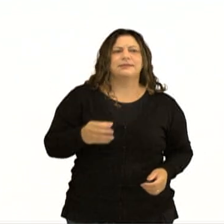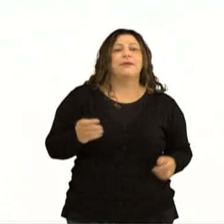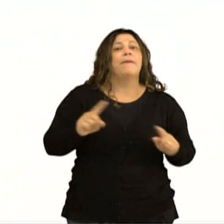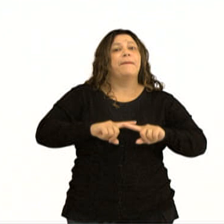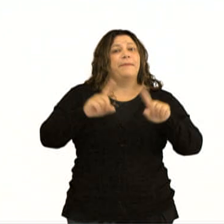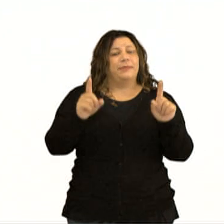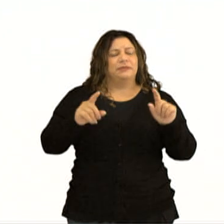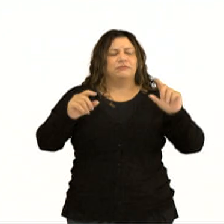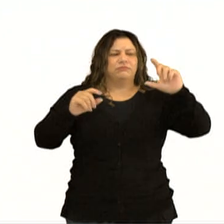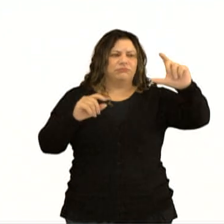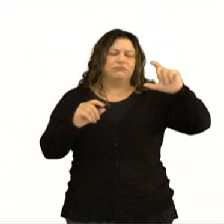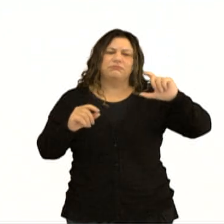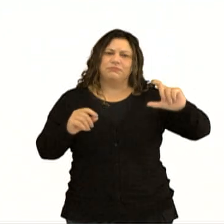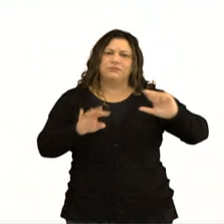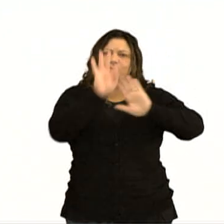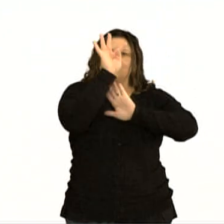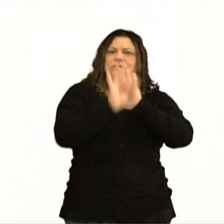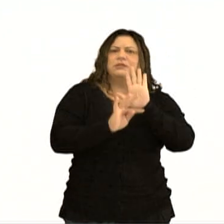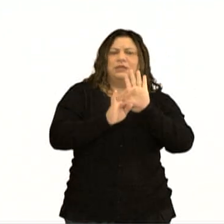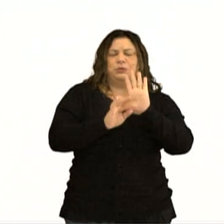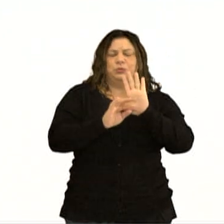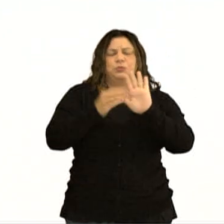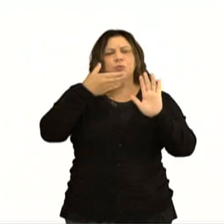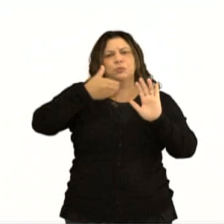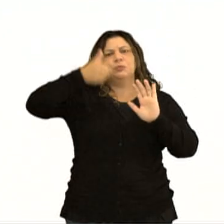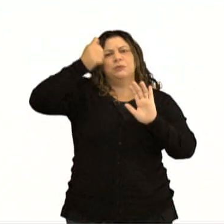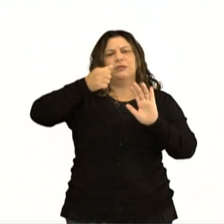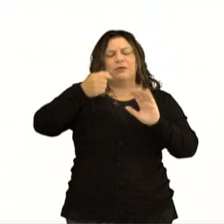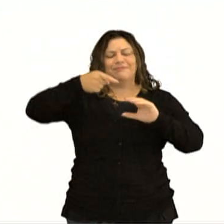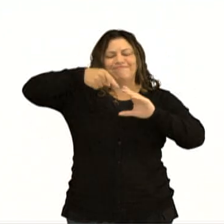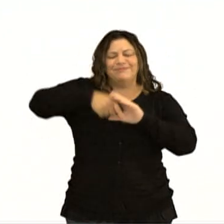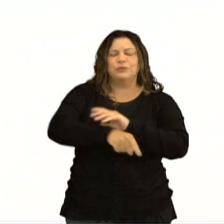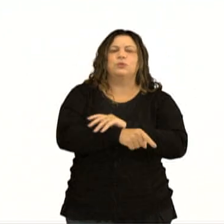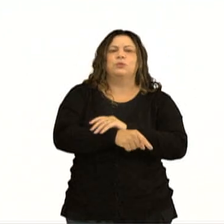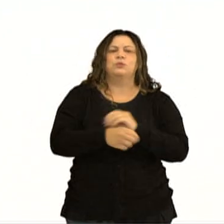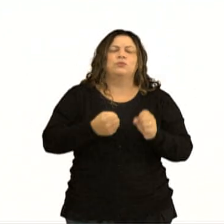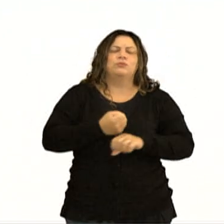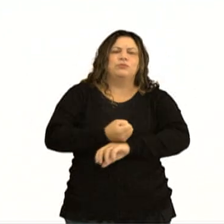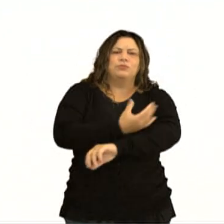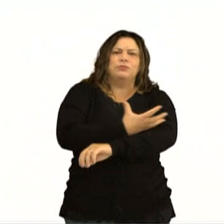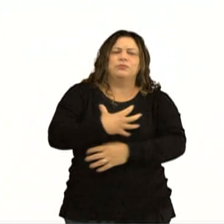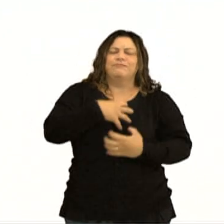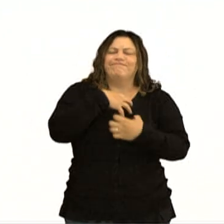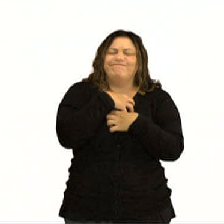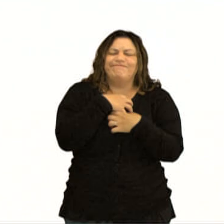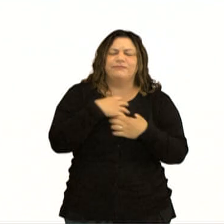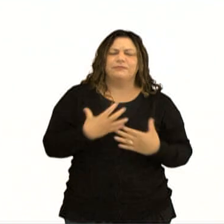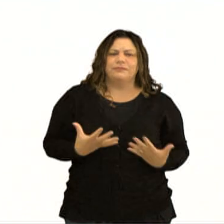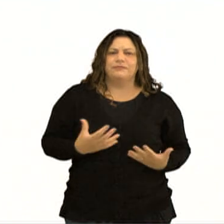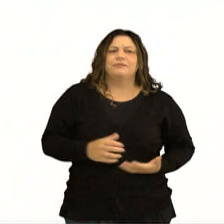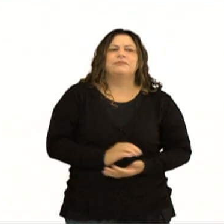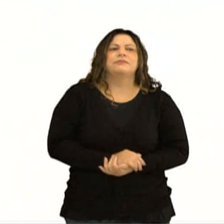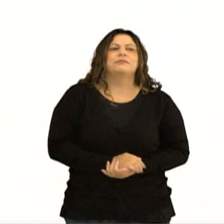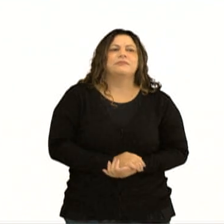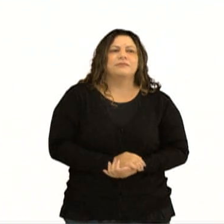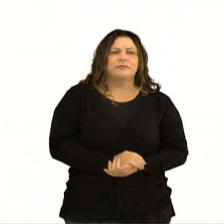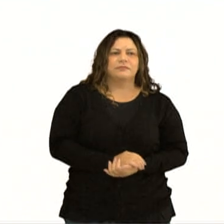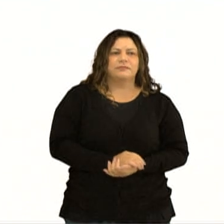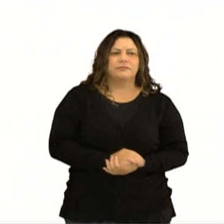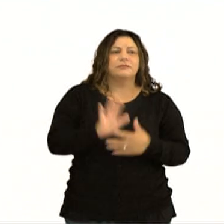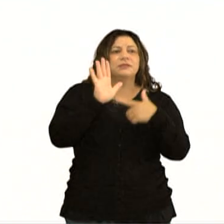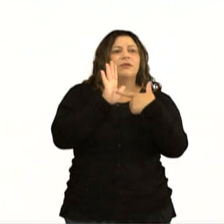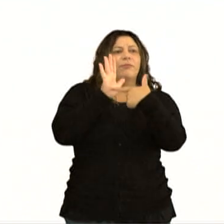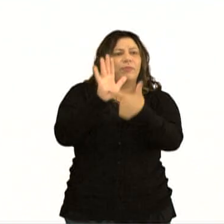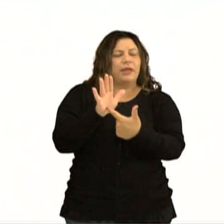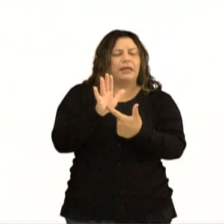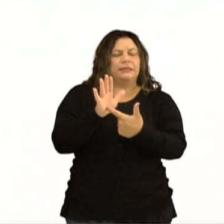texto mais rico, mais expressivo, porque elas intensificam aquela emoção, aquele sentimento abordado. Elas